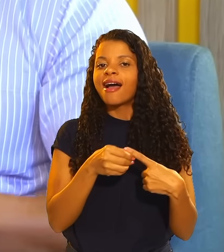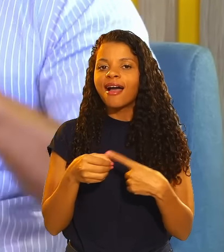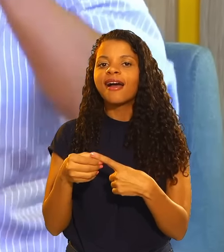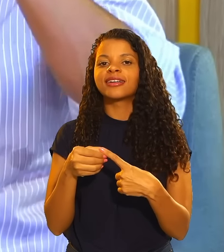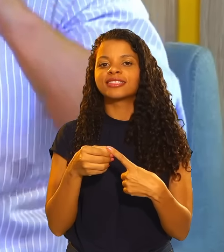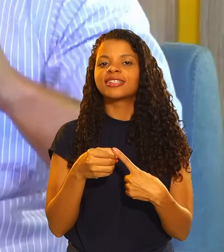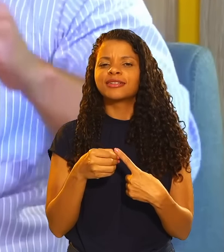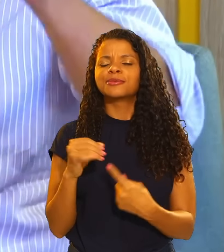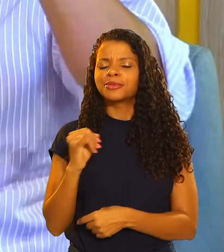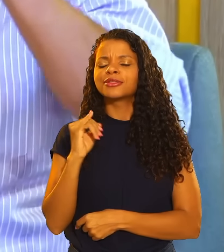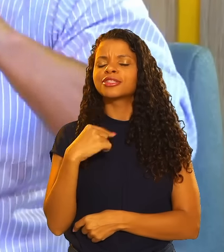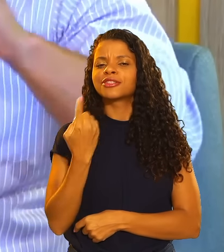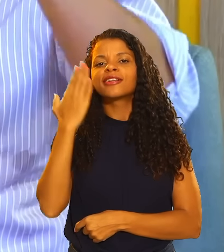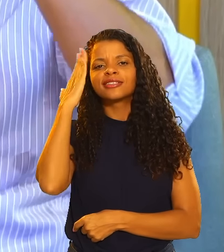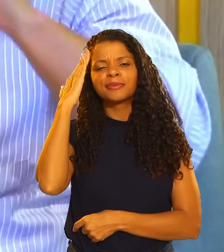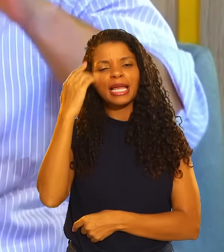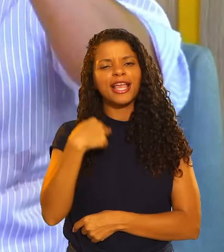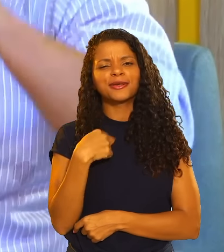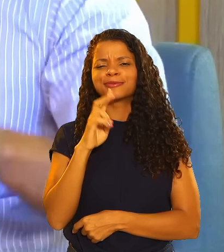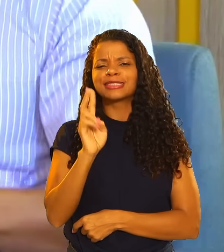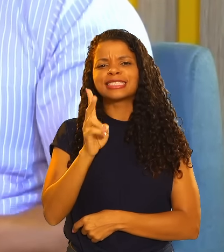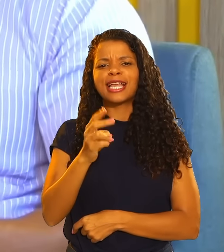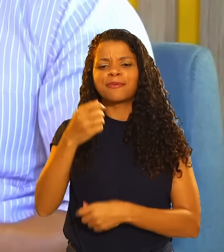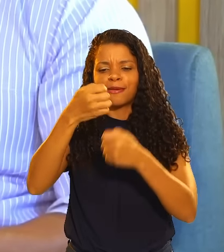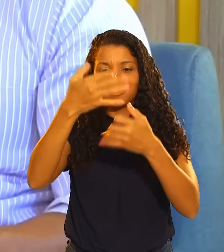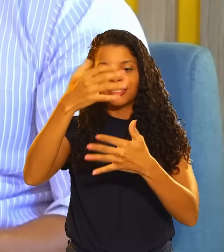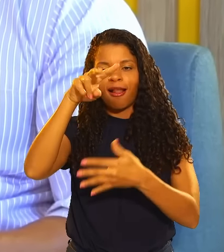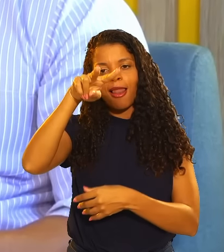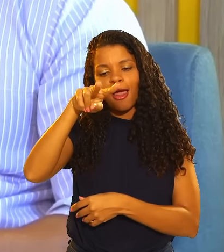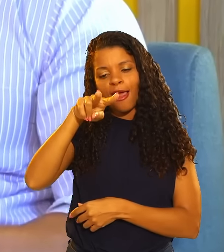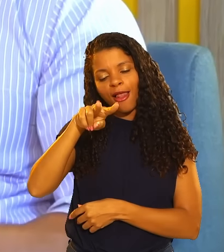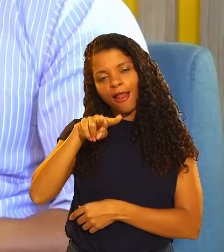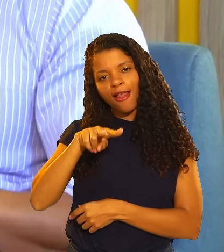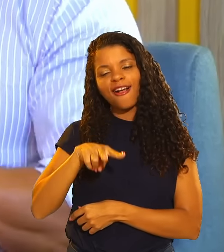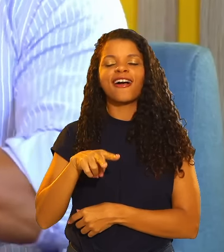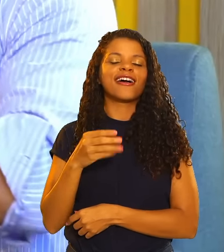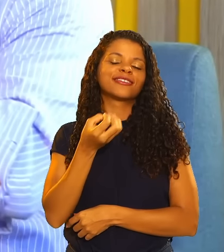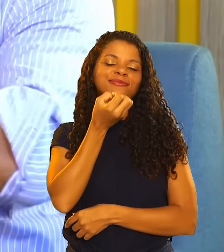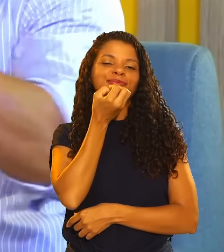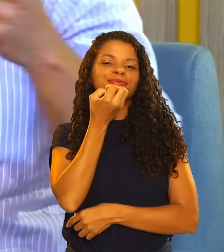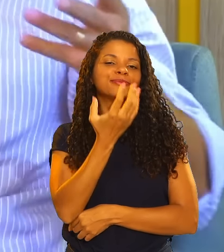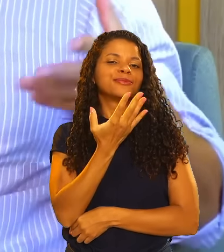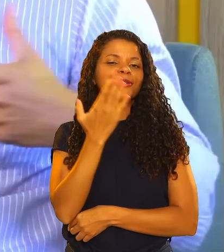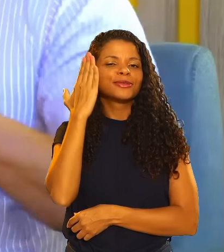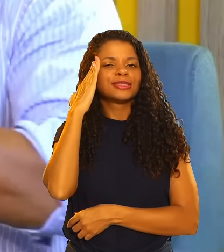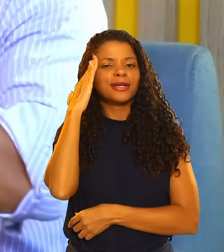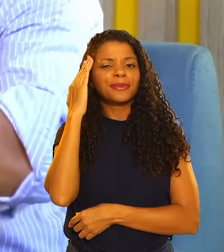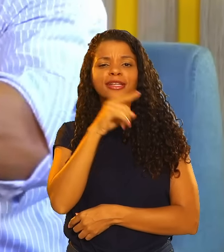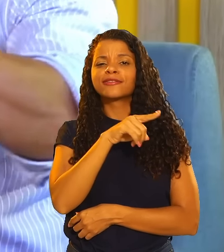gente acompanhar. Eu particularmente sempre fico lendo ali as mensagens, o carinho e sabendo que esse programa está